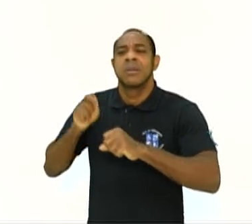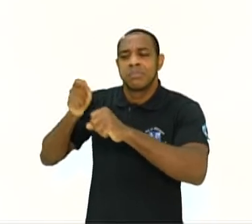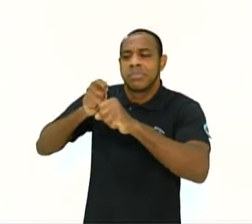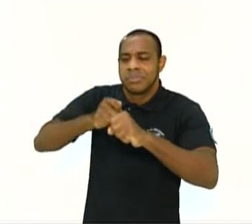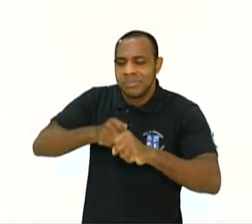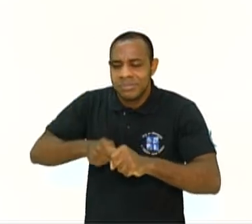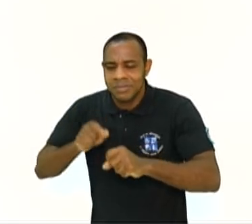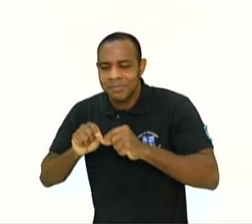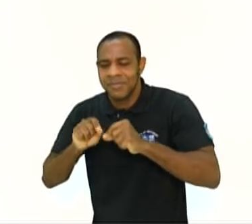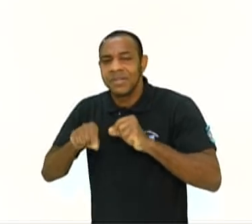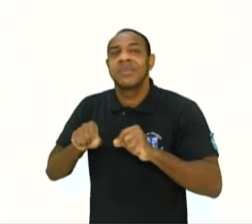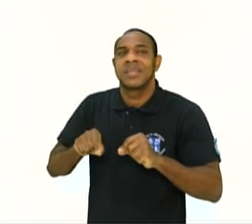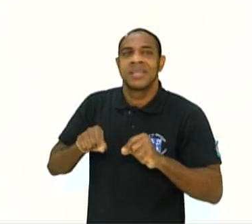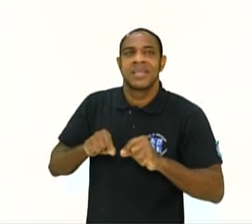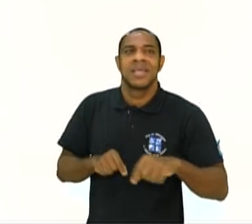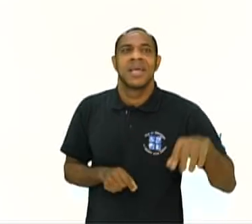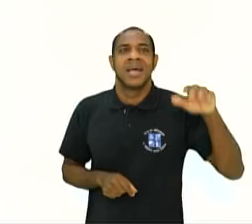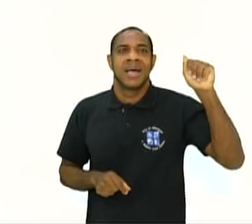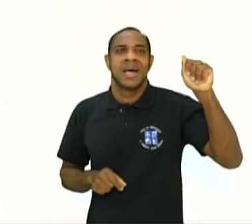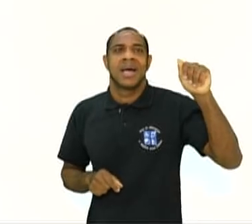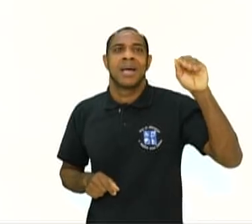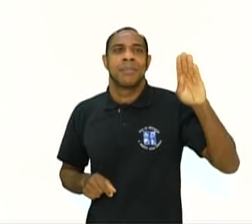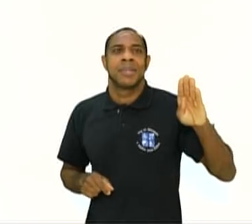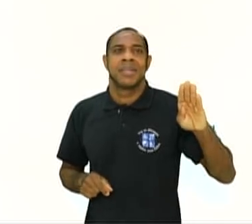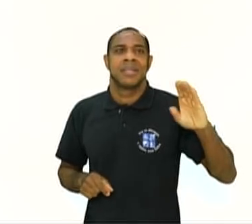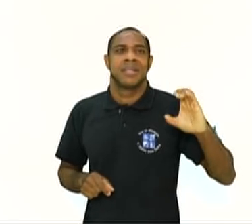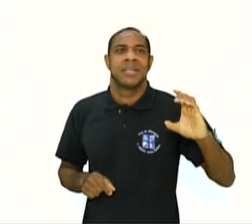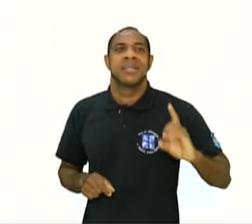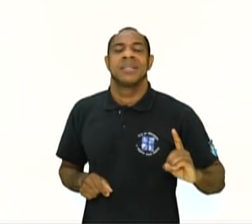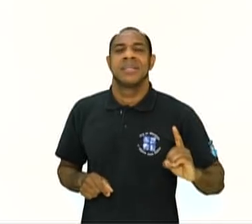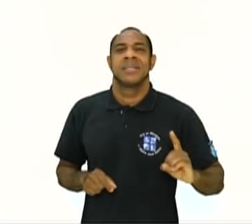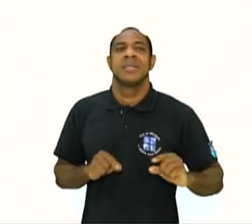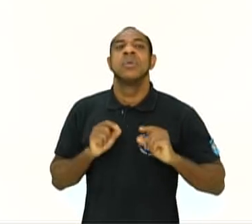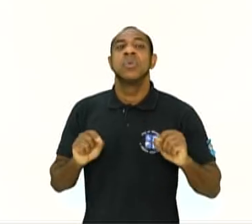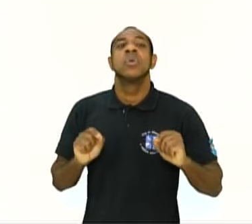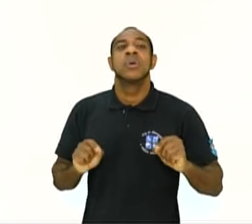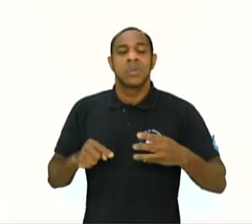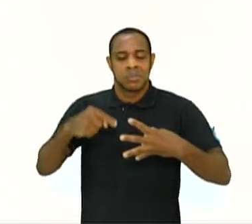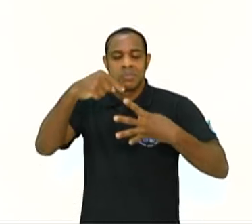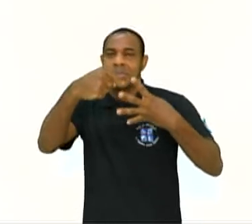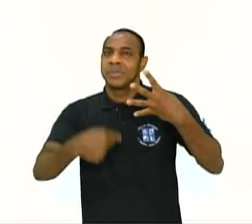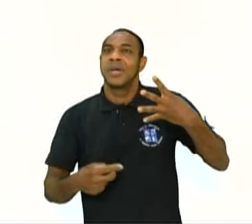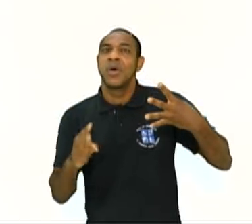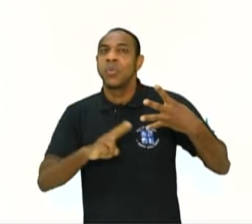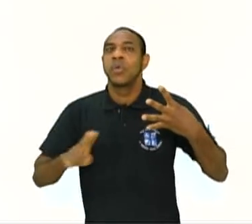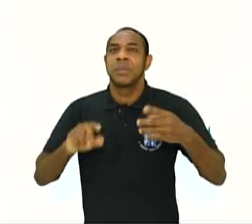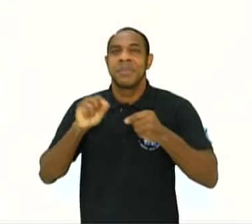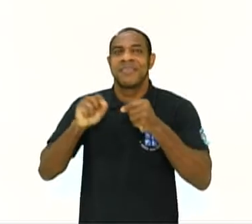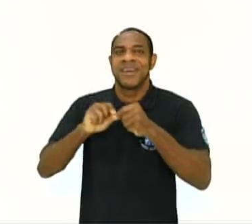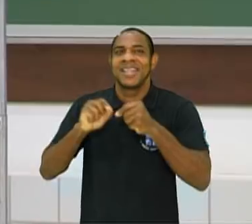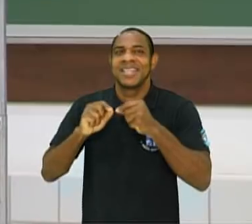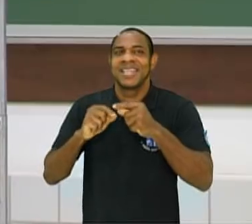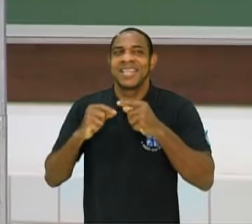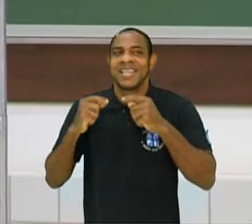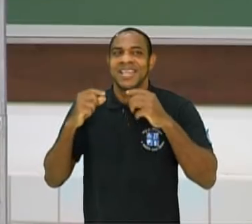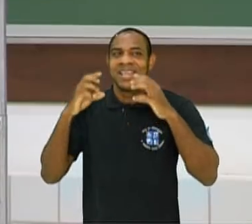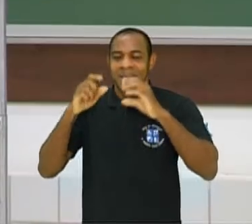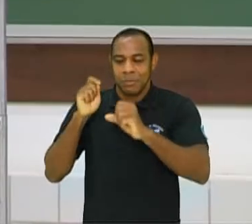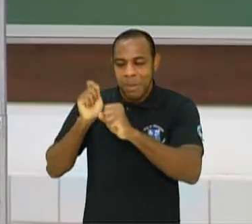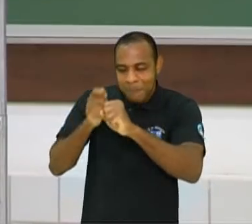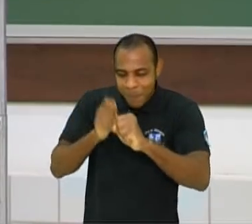potato, pumpkin or cabbage. Qual desses 4 a gente usa para fazer